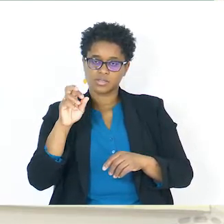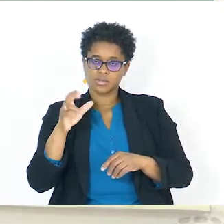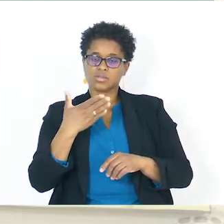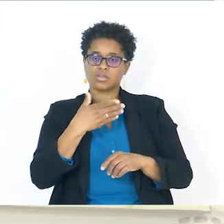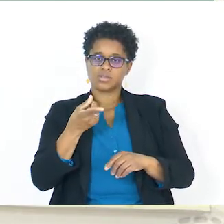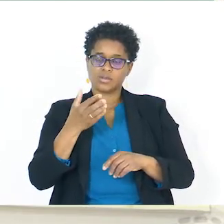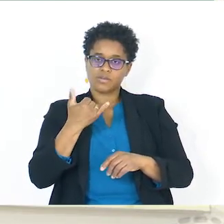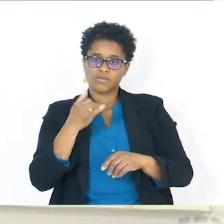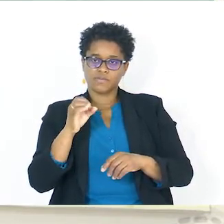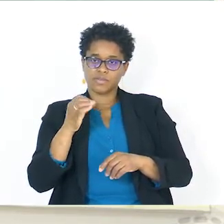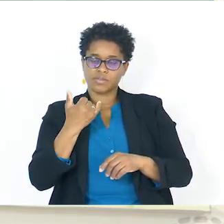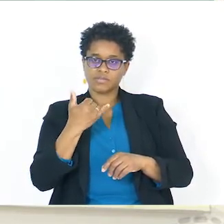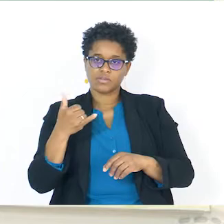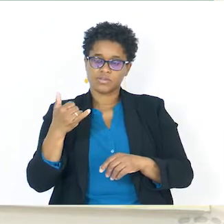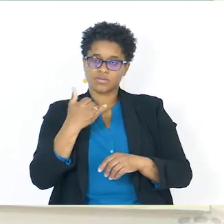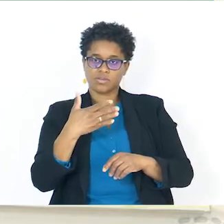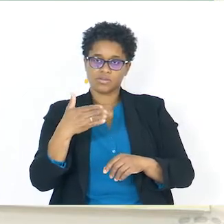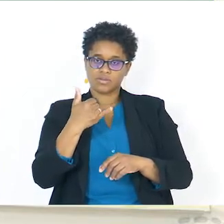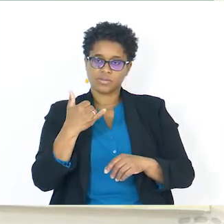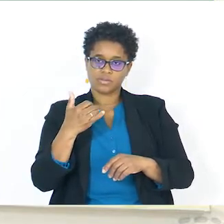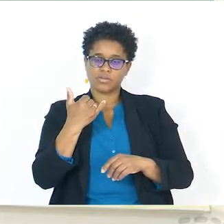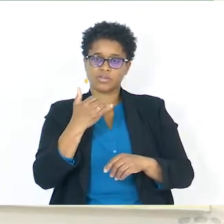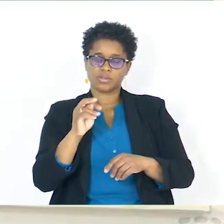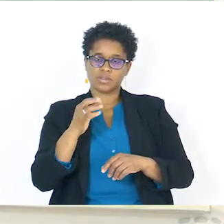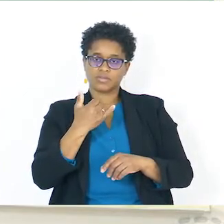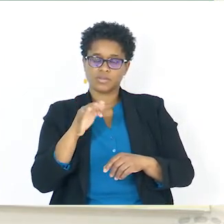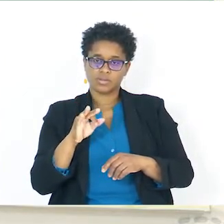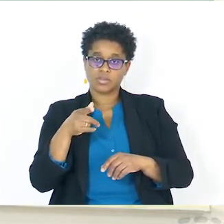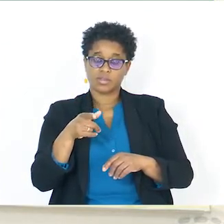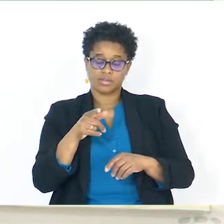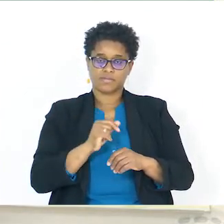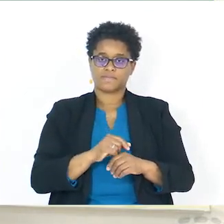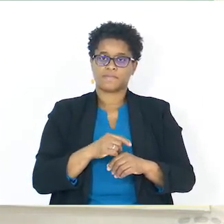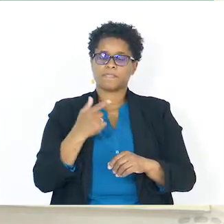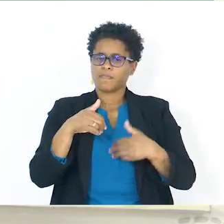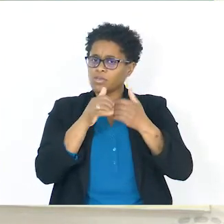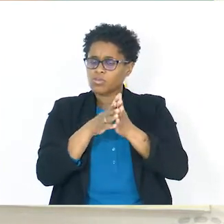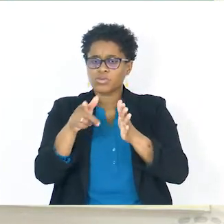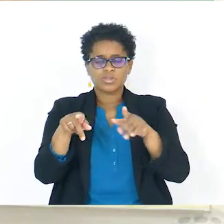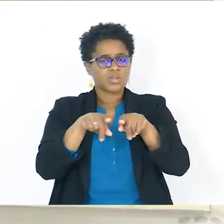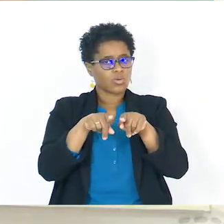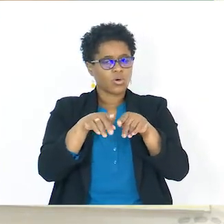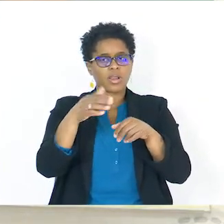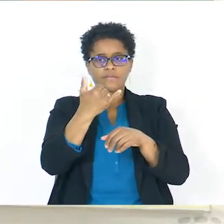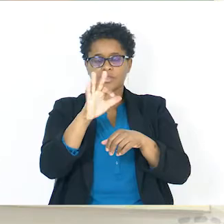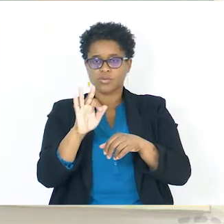18, 19, 20, 21, 22, 23, 24. Então, aqui, tudo isto